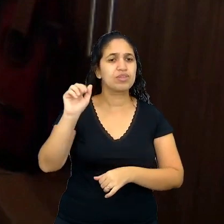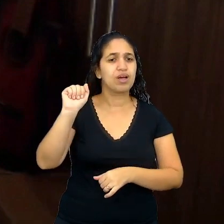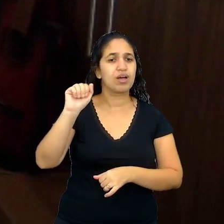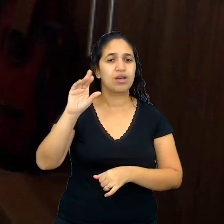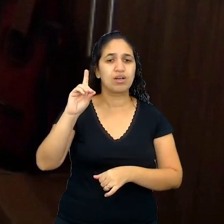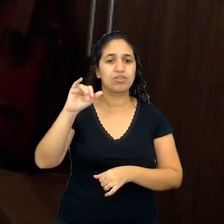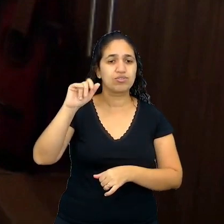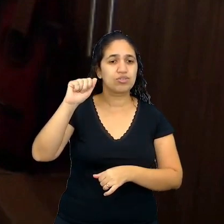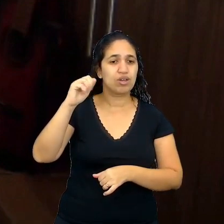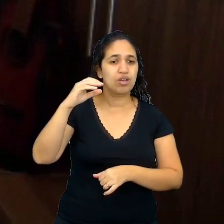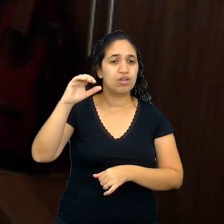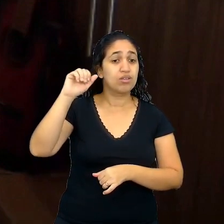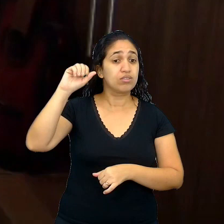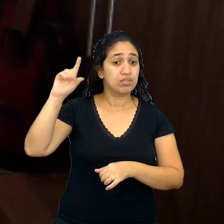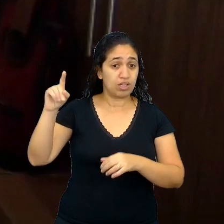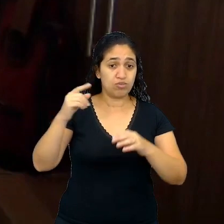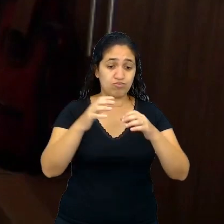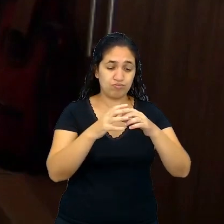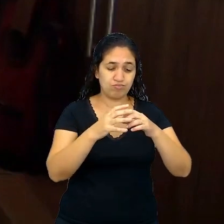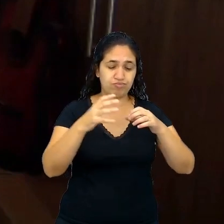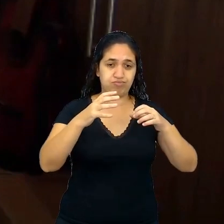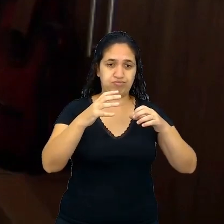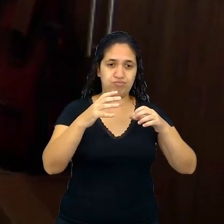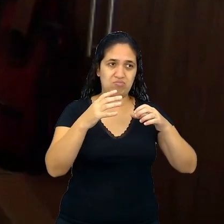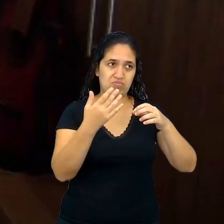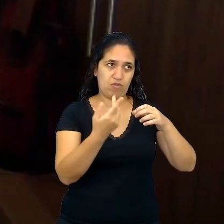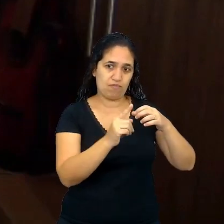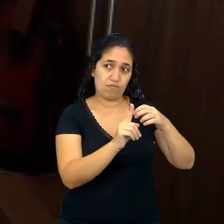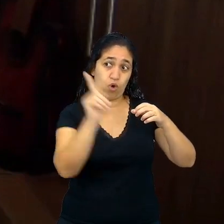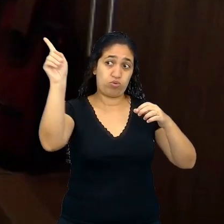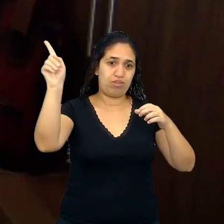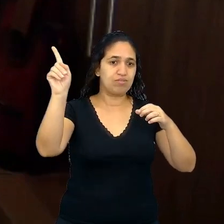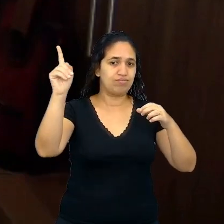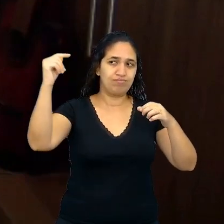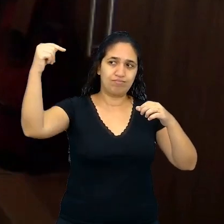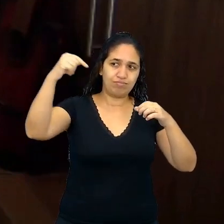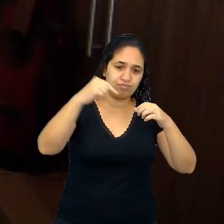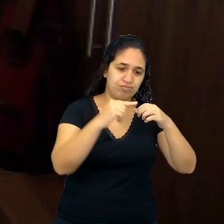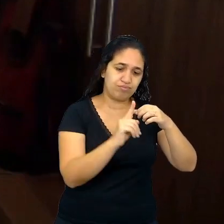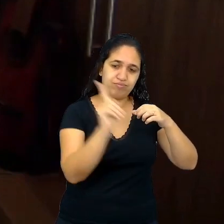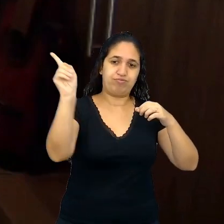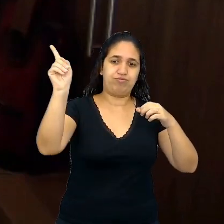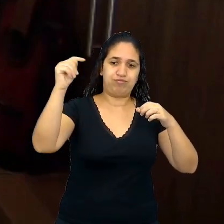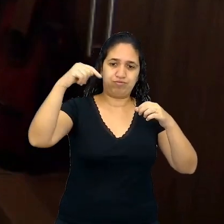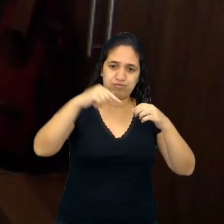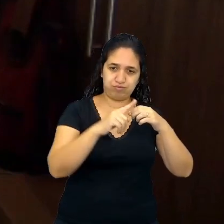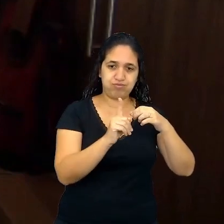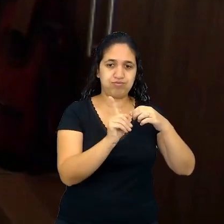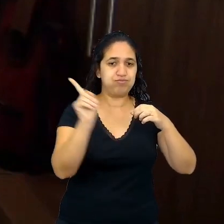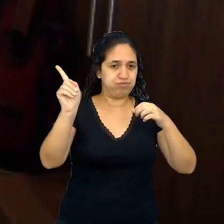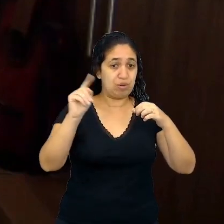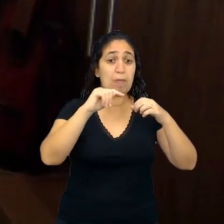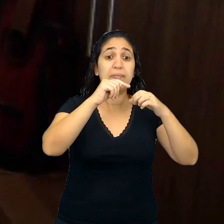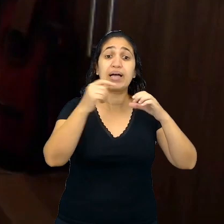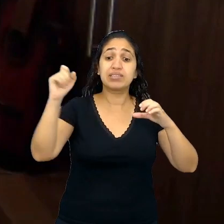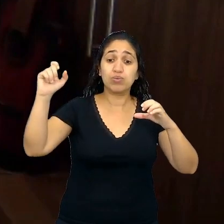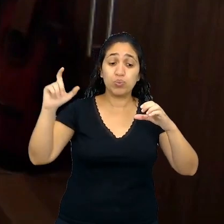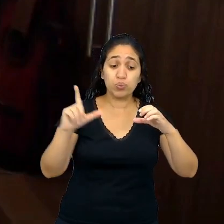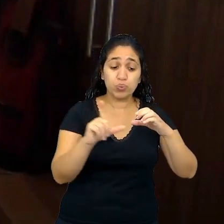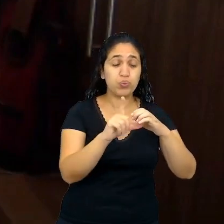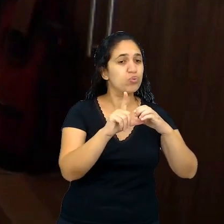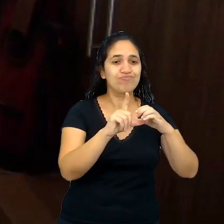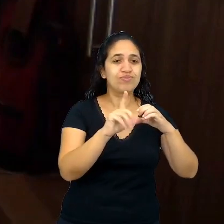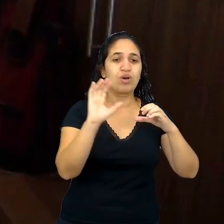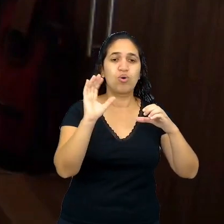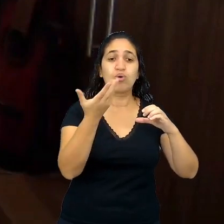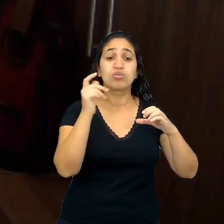isso? Parte da radiação que deveria voltar para o espaço, pelo aumento dos gases de efeito estufa, estão ficando